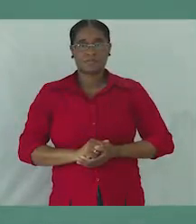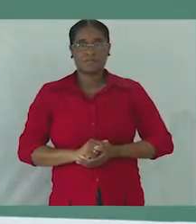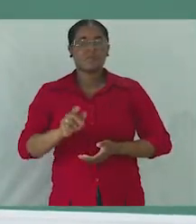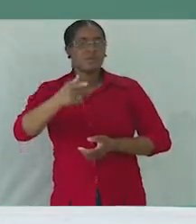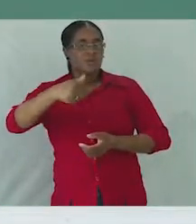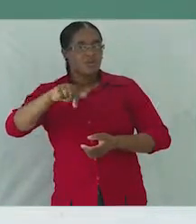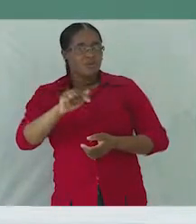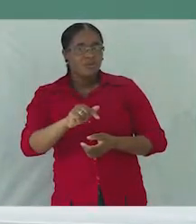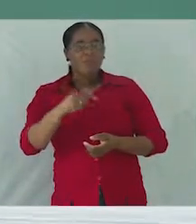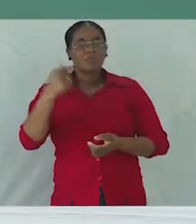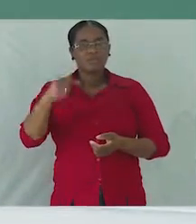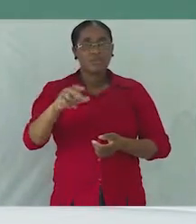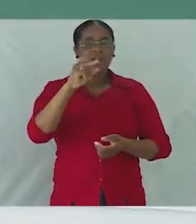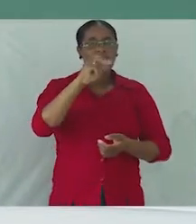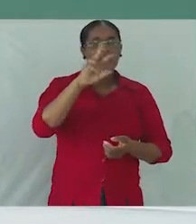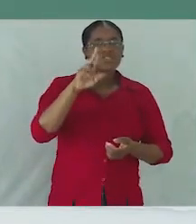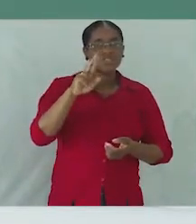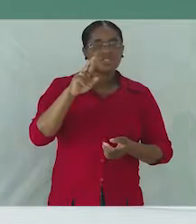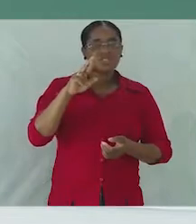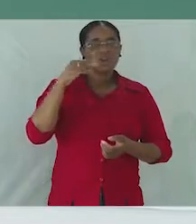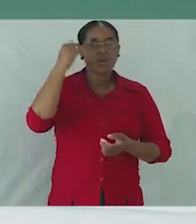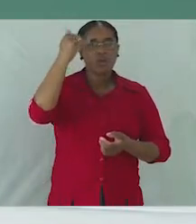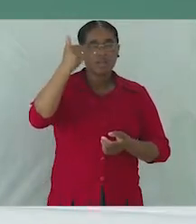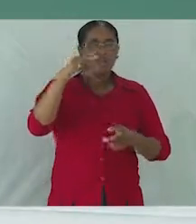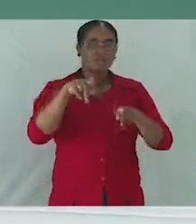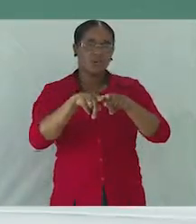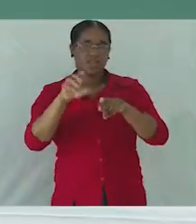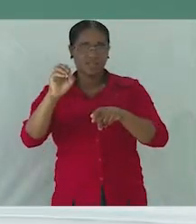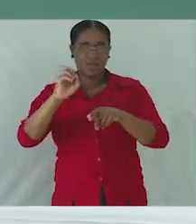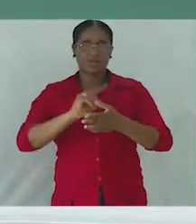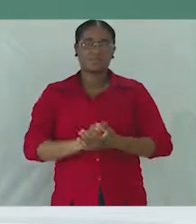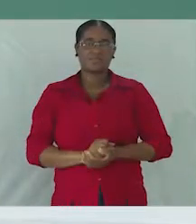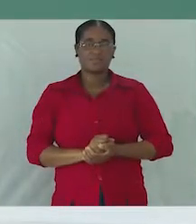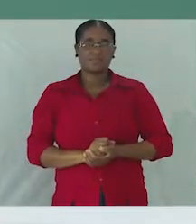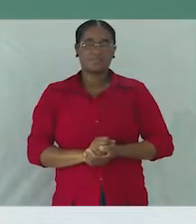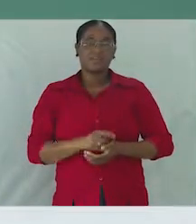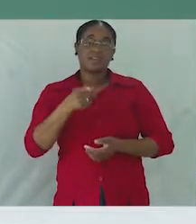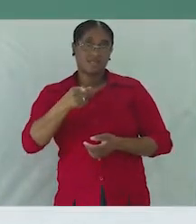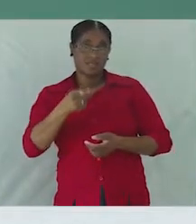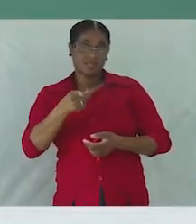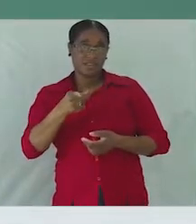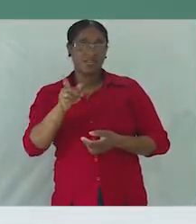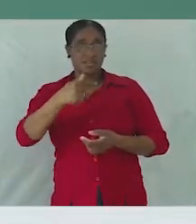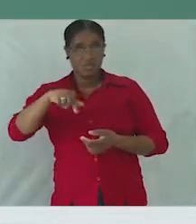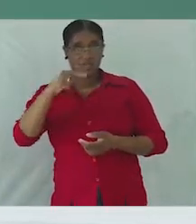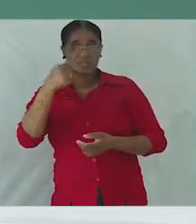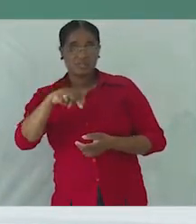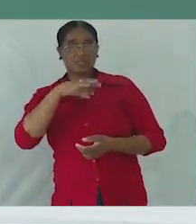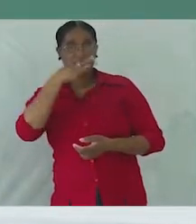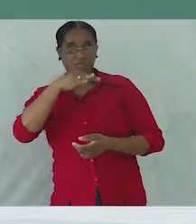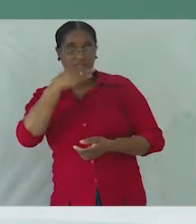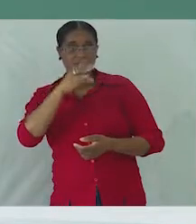Nós temos ax² igual a 0. Nesse caso, estamos a dizer que